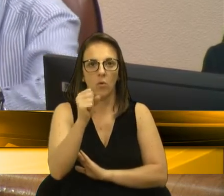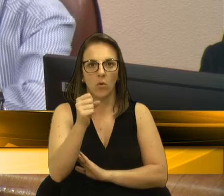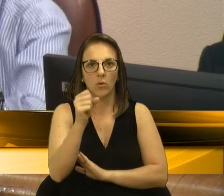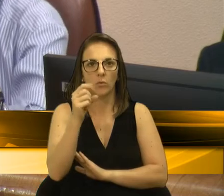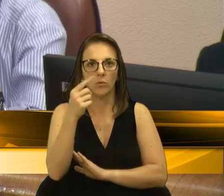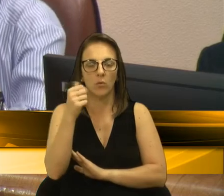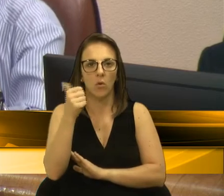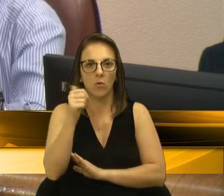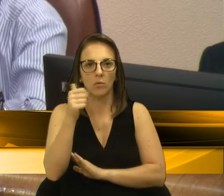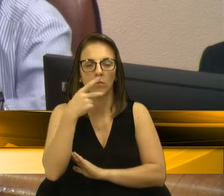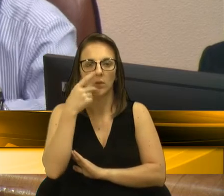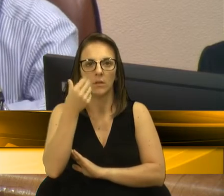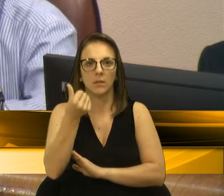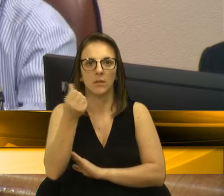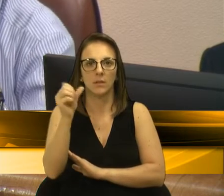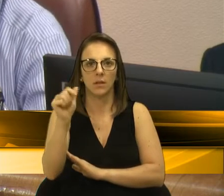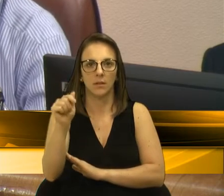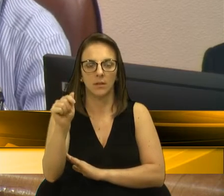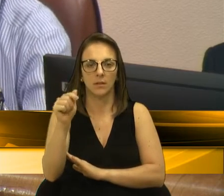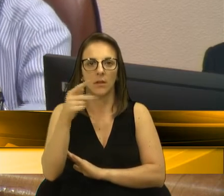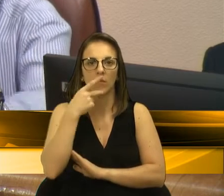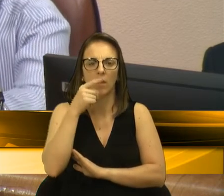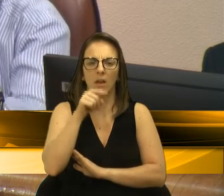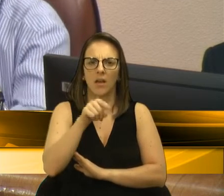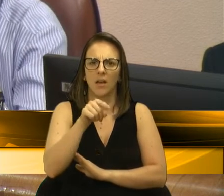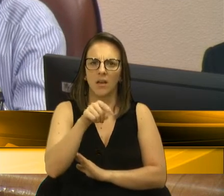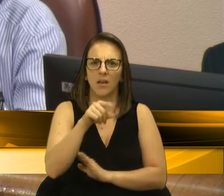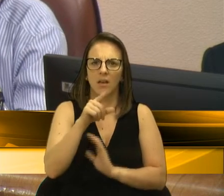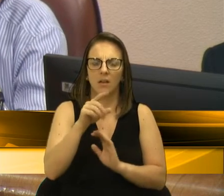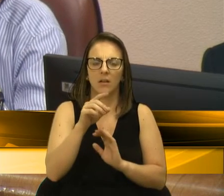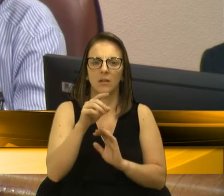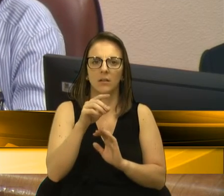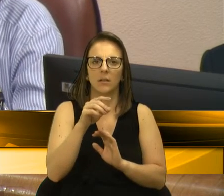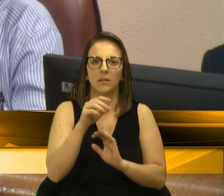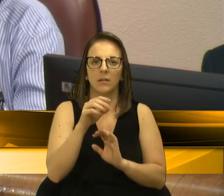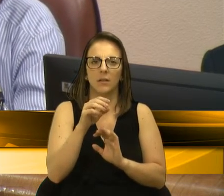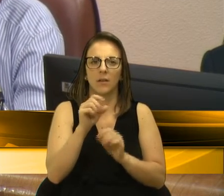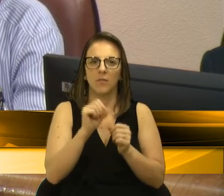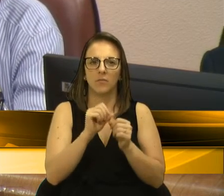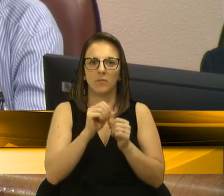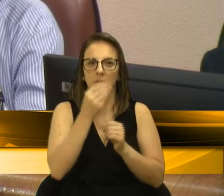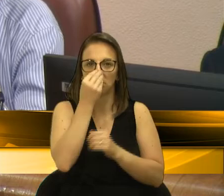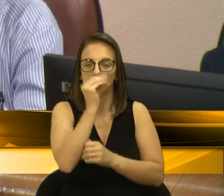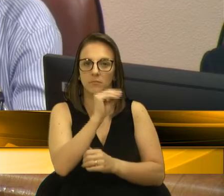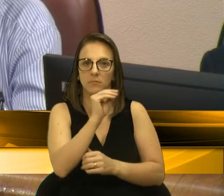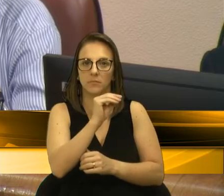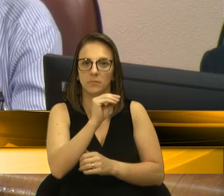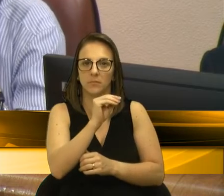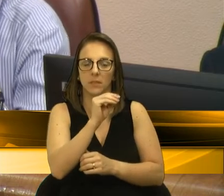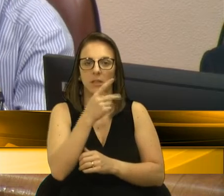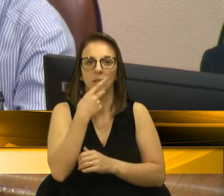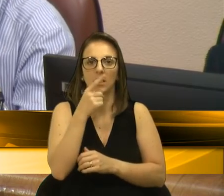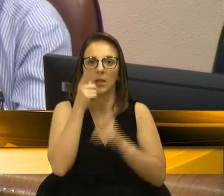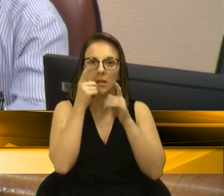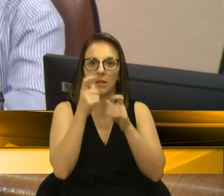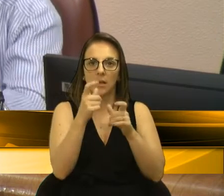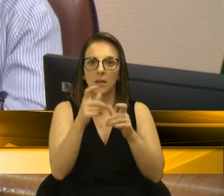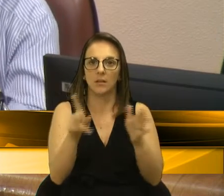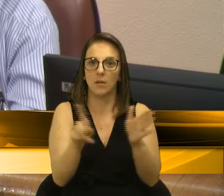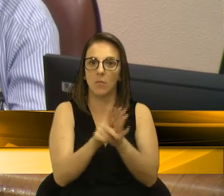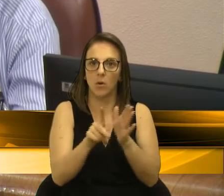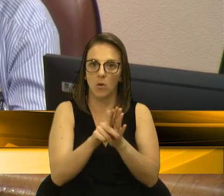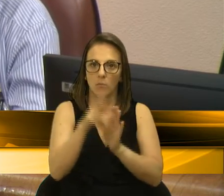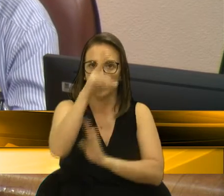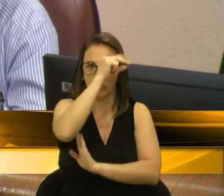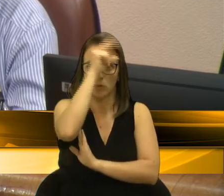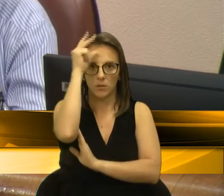201/67, arguindo que este praticou, omitiu-se ou negligenciou na defesa de bens, rendas, direitos ou interesses do município com relação